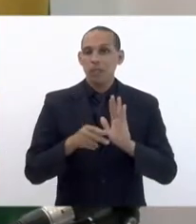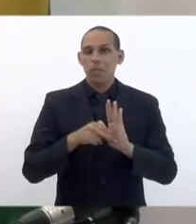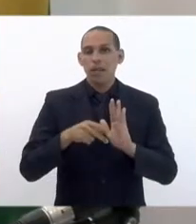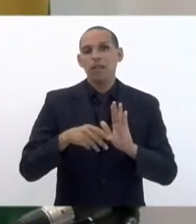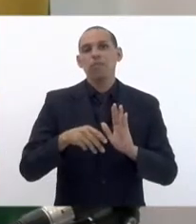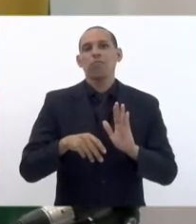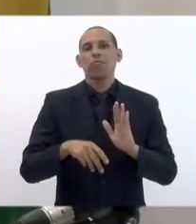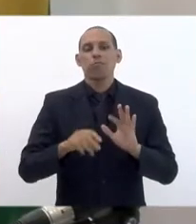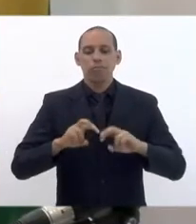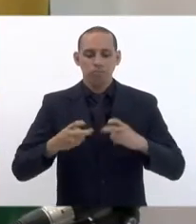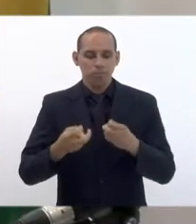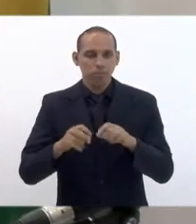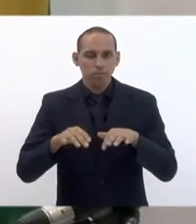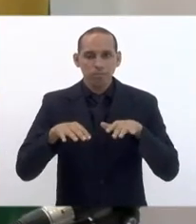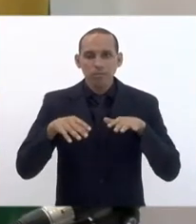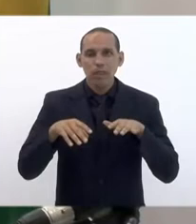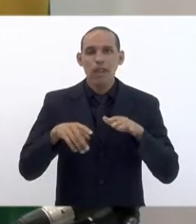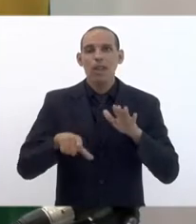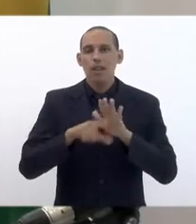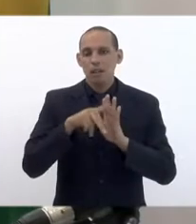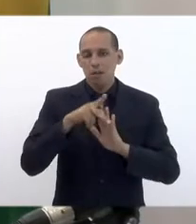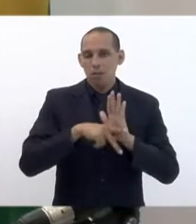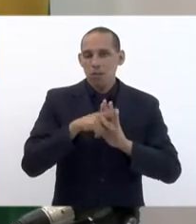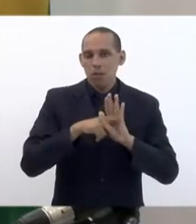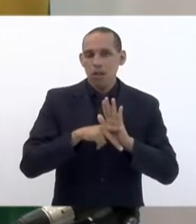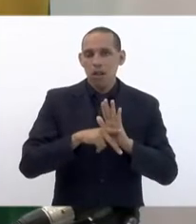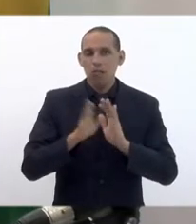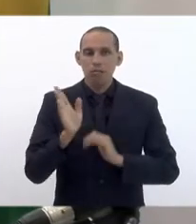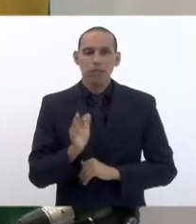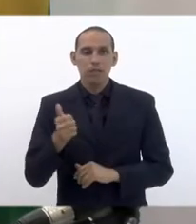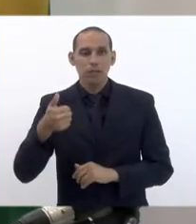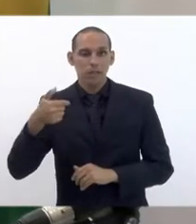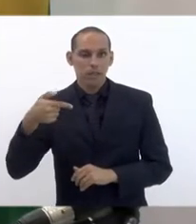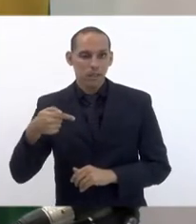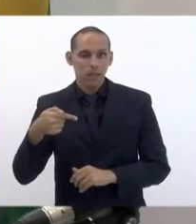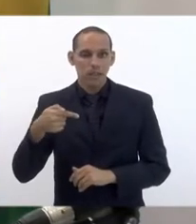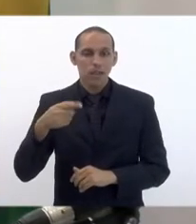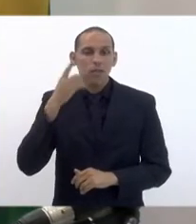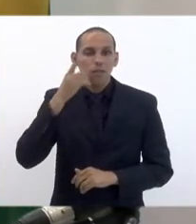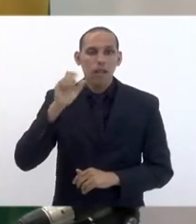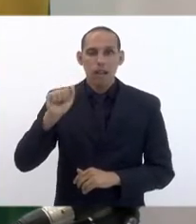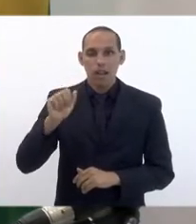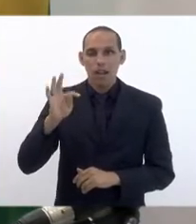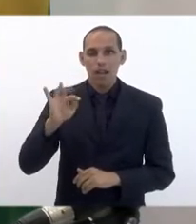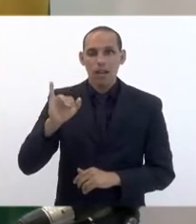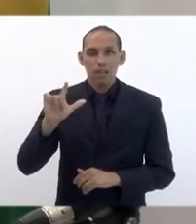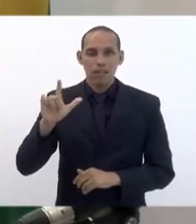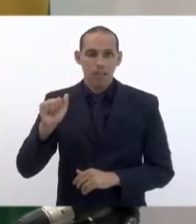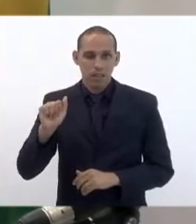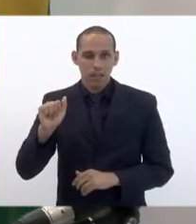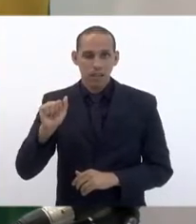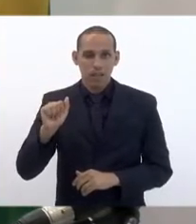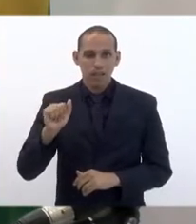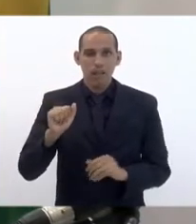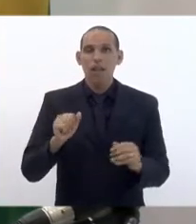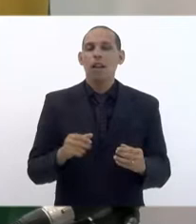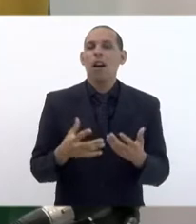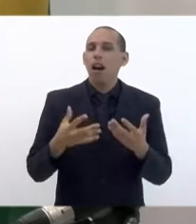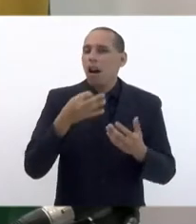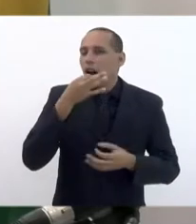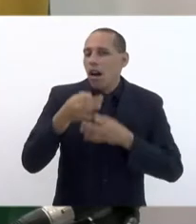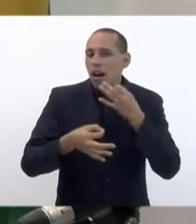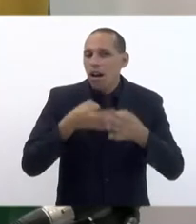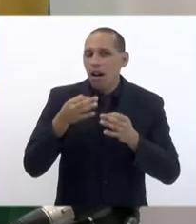projeto de lei 3674/2017, de autoria do deputado Atila Nunes. O parecer é favorável às emendas 1, 2, 3,